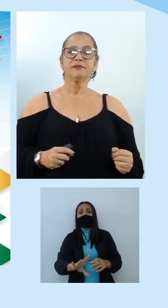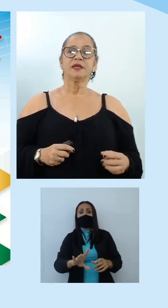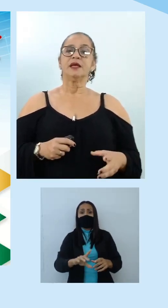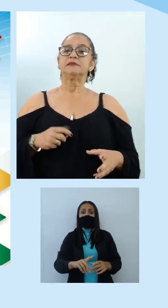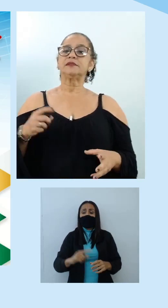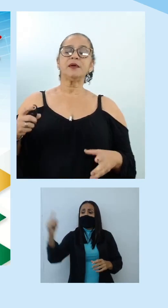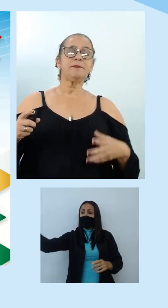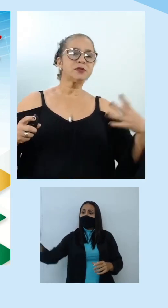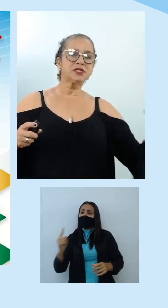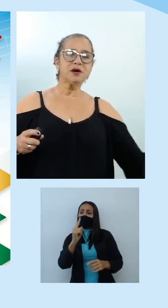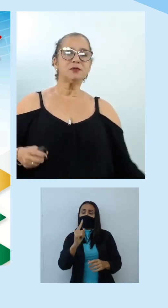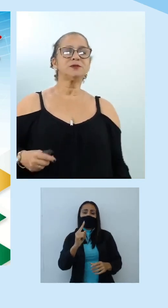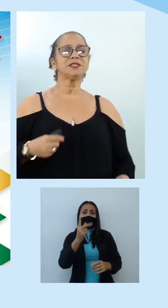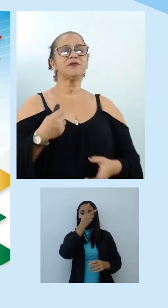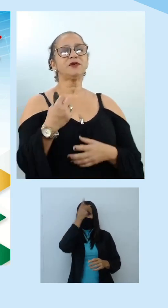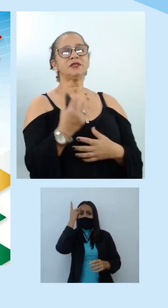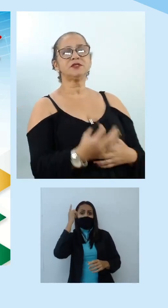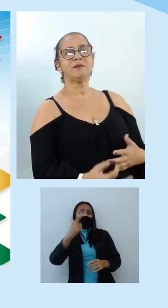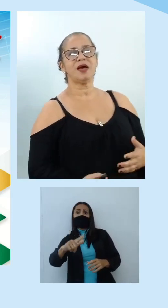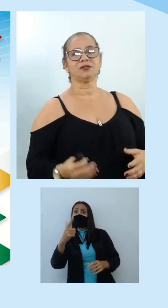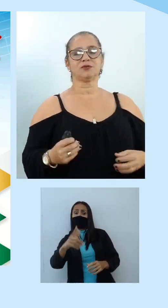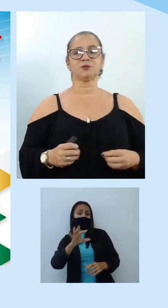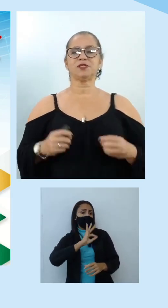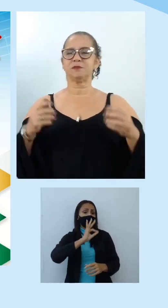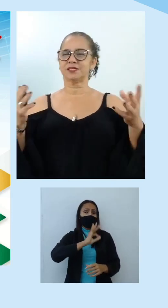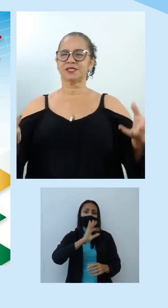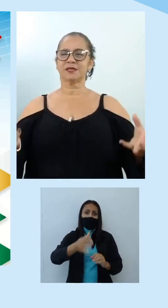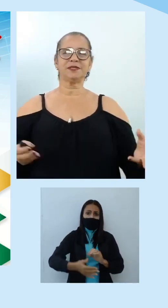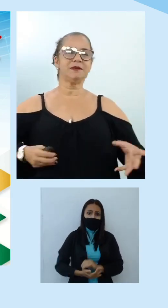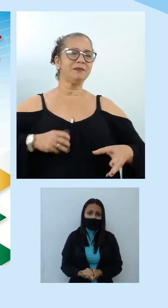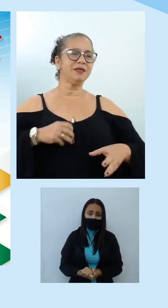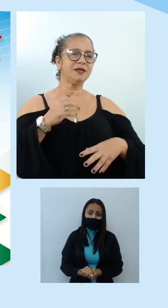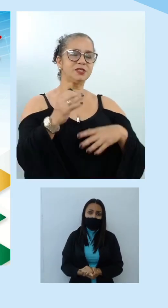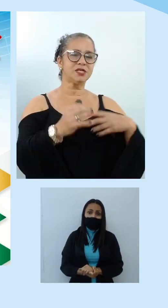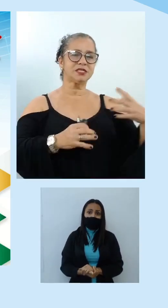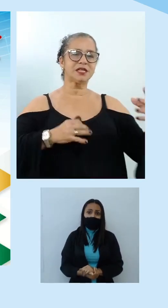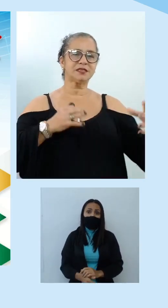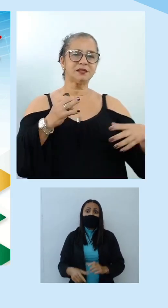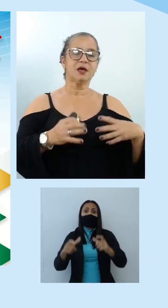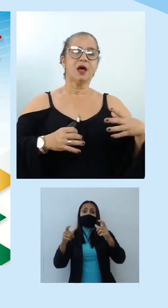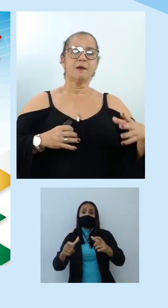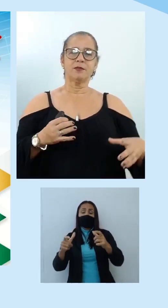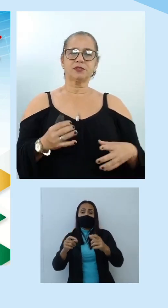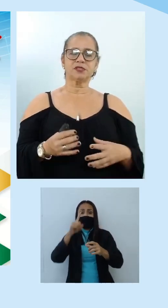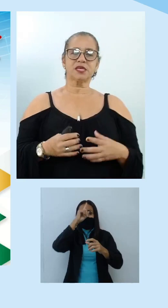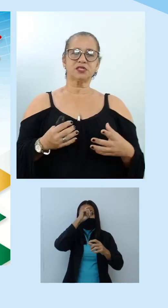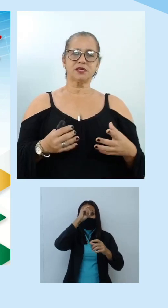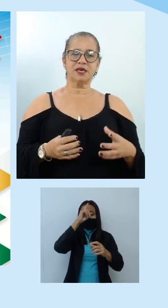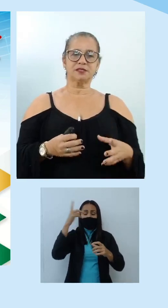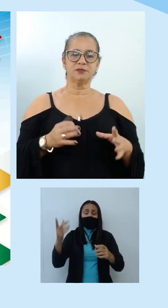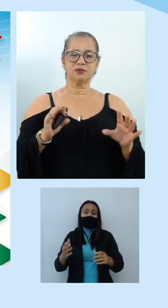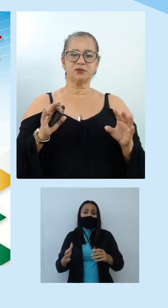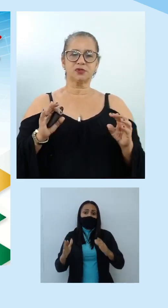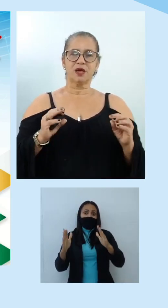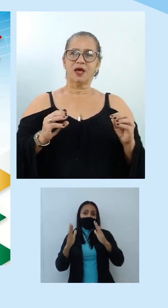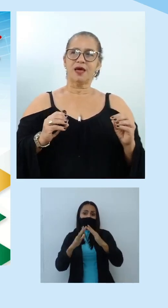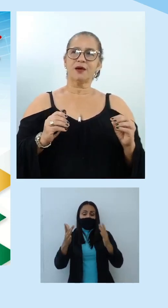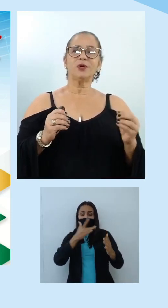né? Tem posto de saúde, mas está faltando os médicos, principalmente nessa pandemia, a gente está tendo muitos